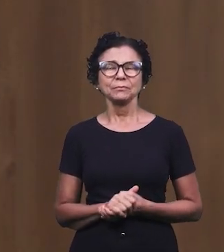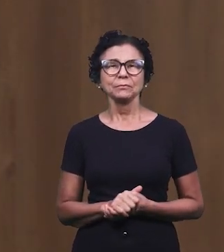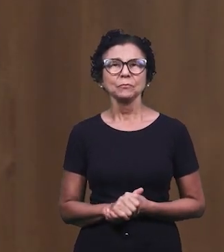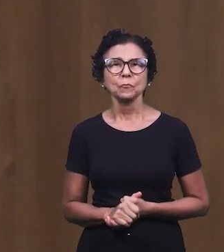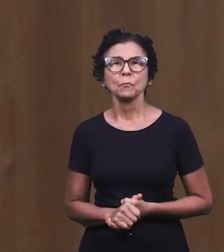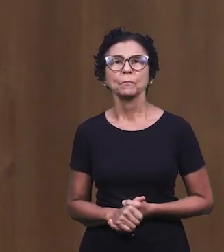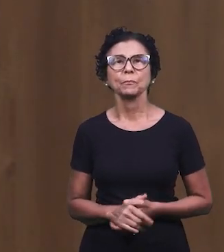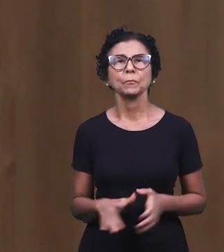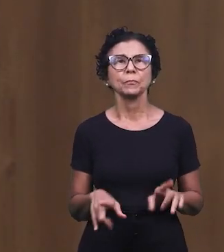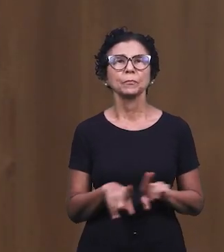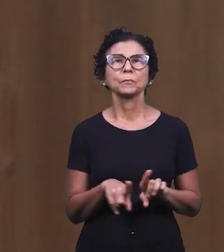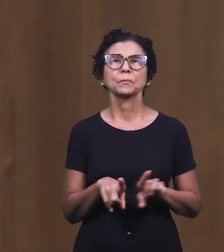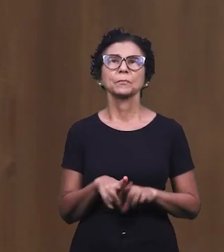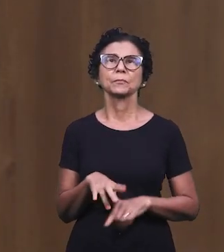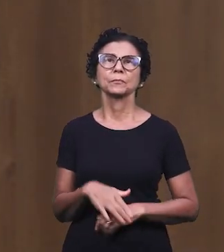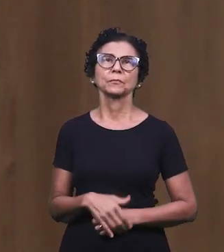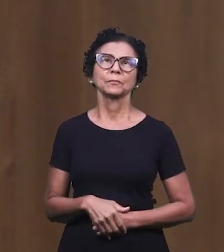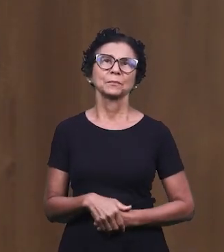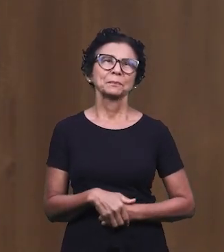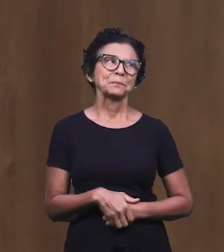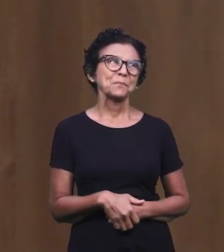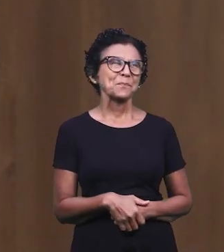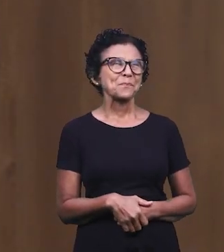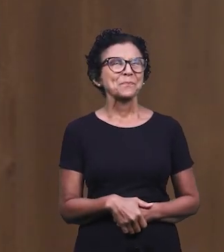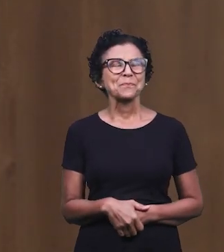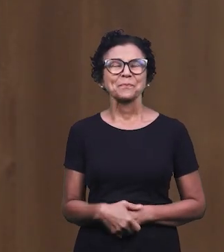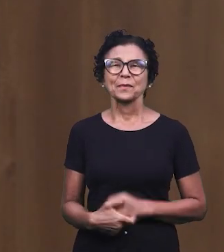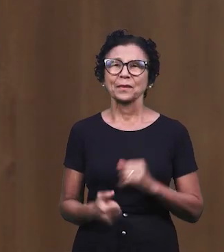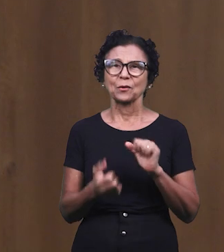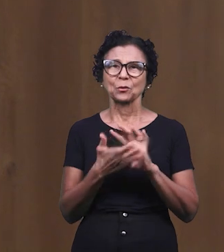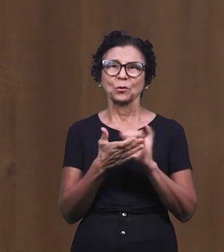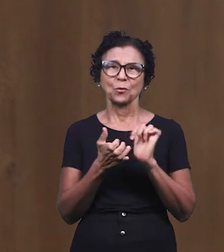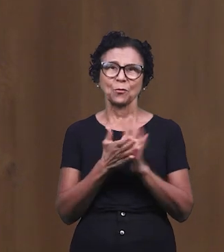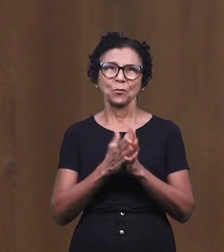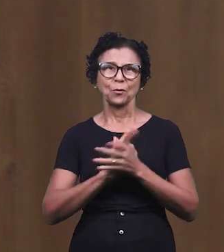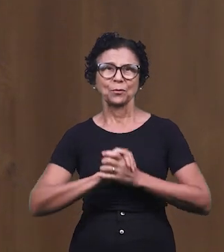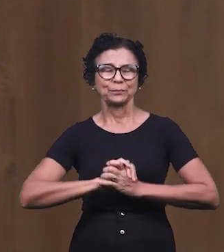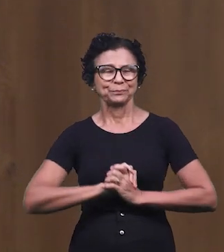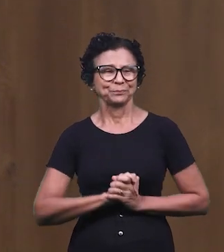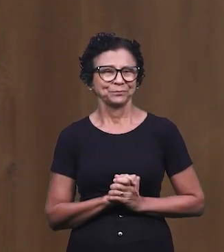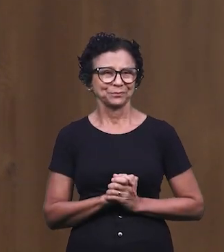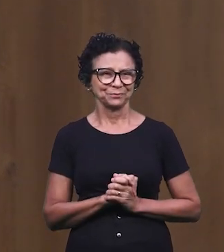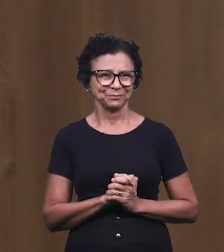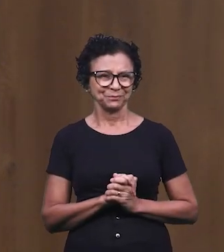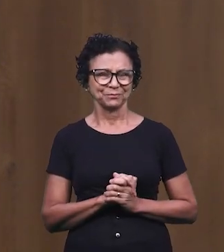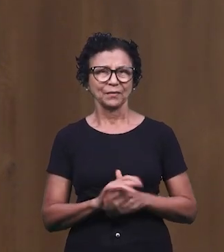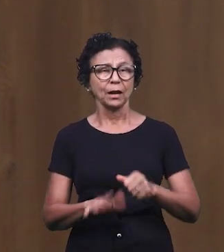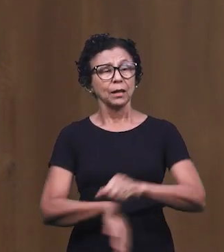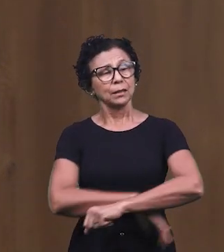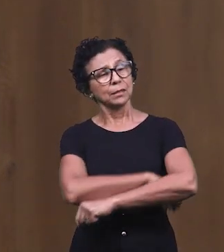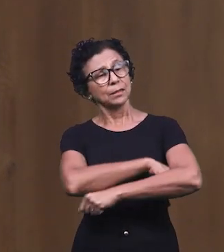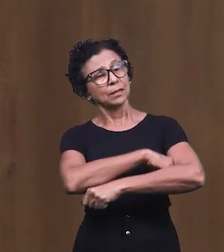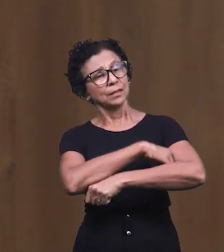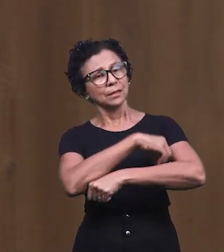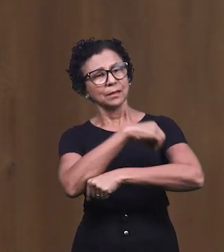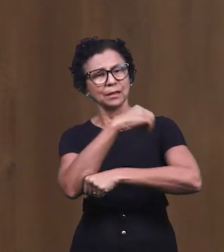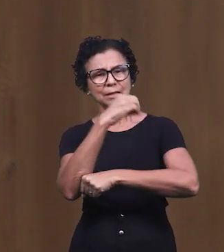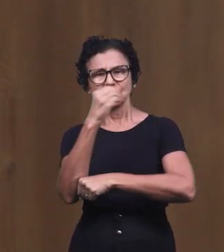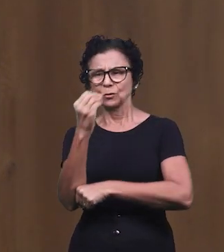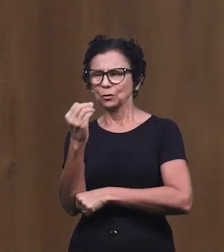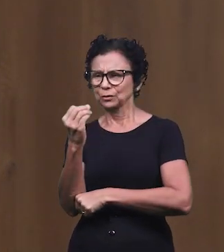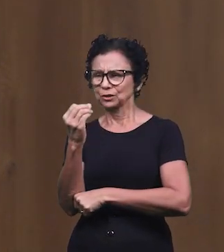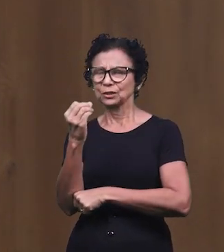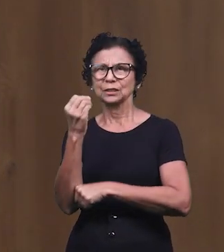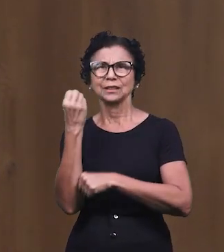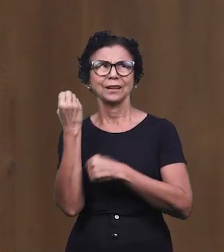Dia. Todo mundo pede. Pri, bom, e só ensina esse louvor. Ele é curtinho. É tão facinho, tão né? Fácil, nasceu um